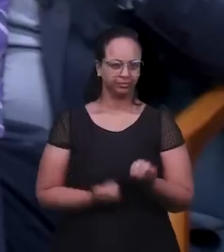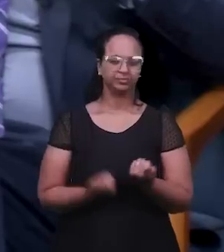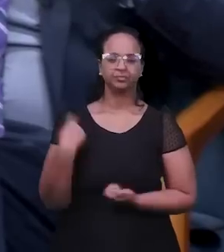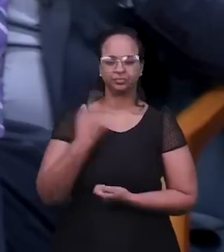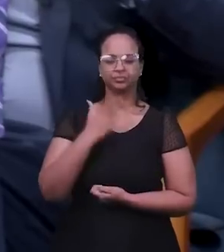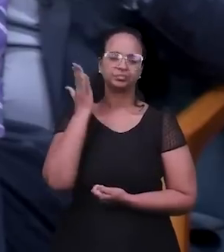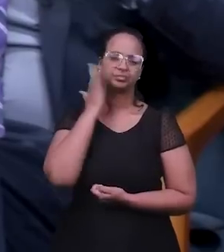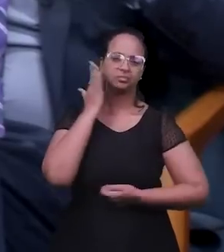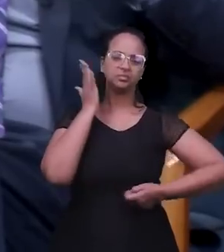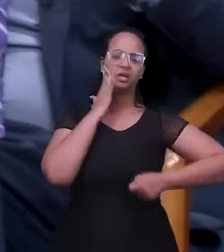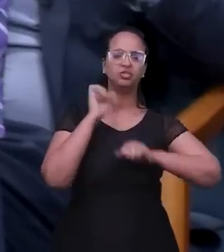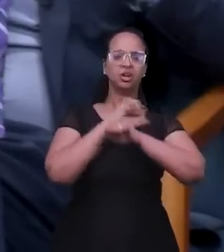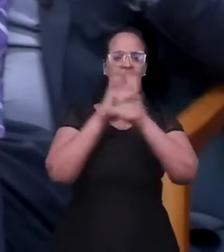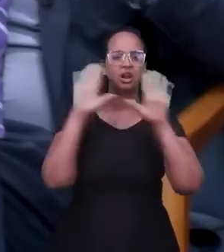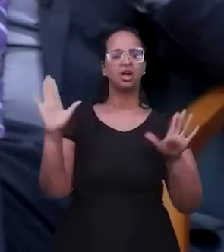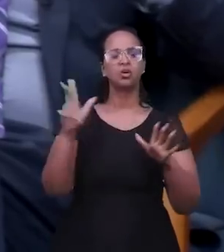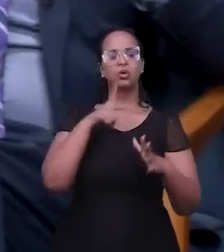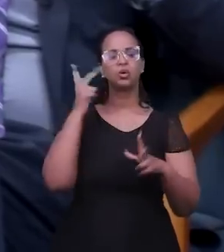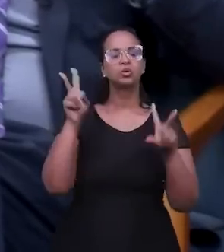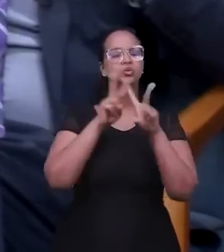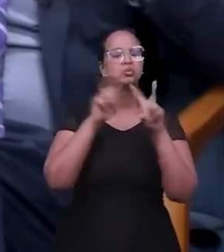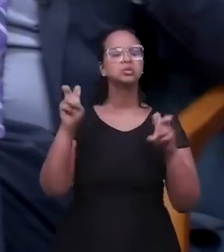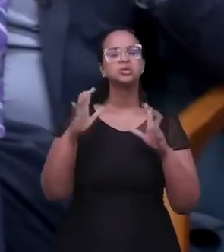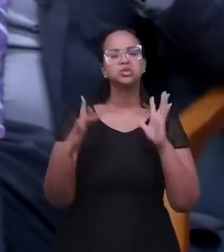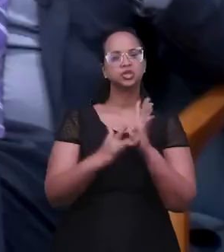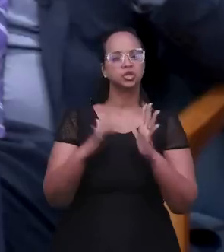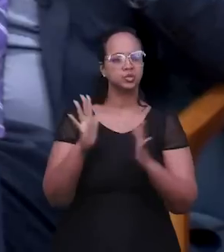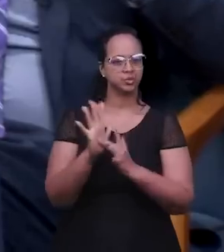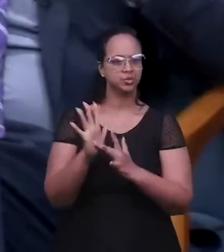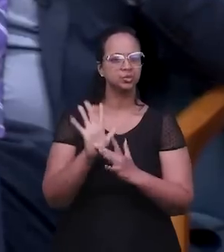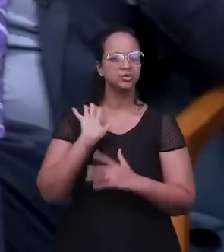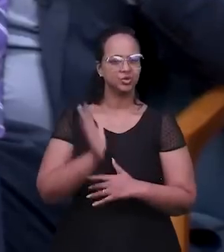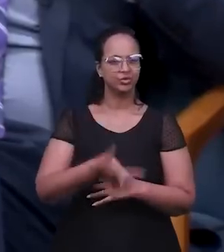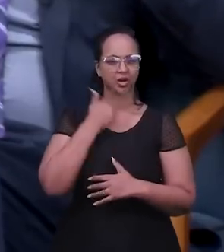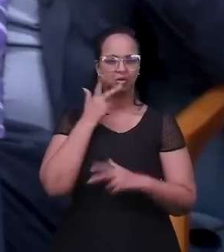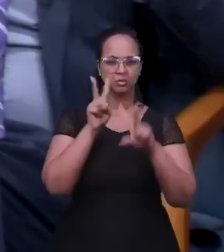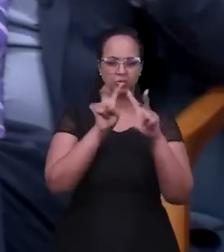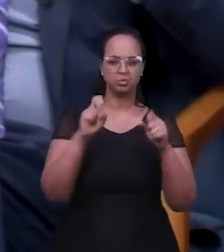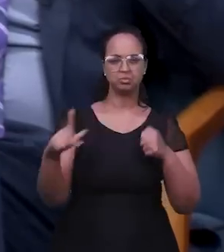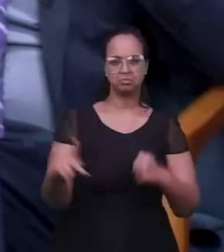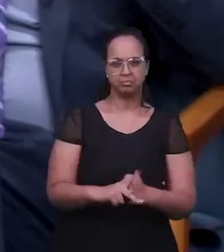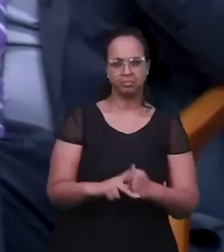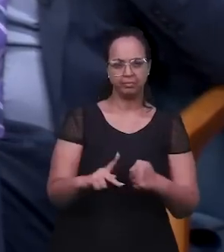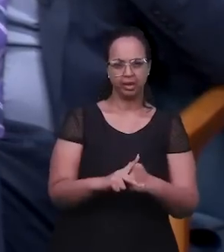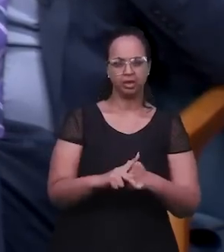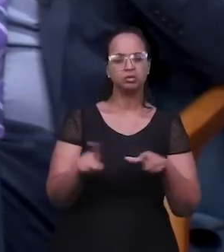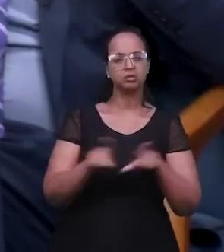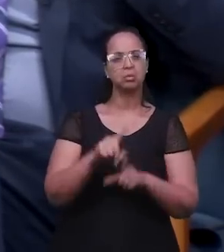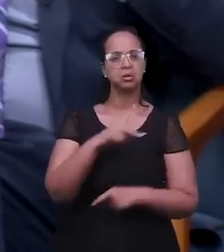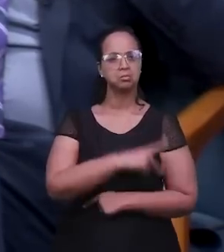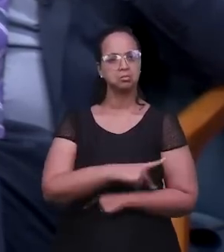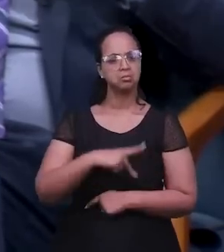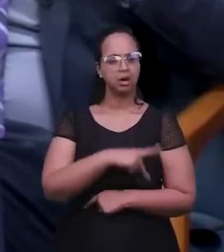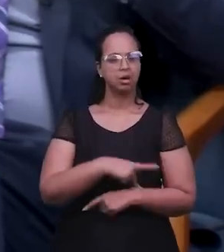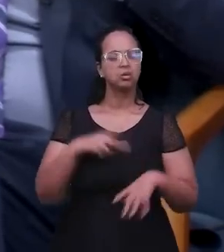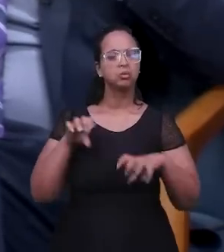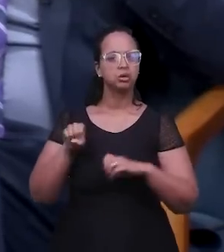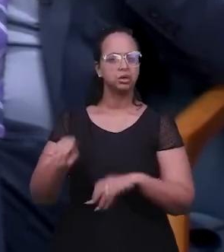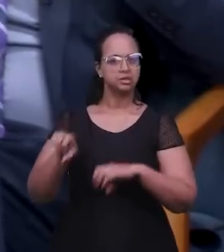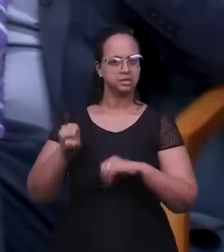isso com clareza, mesmo na citação de Jesus, usamos o exemplo de Pedro,